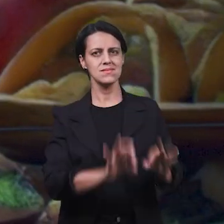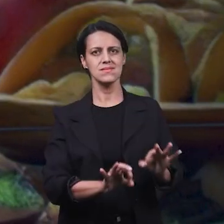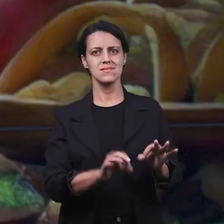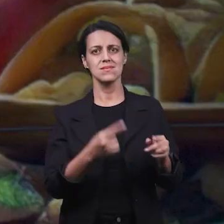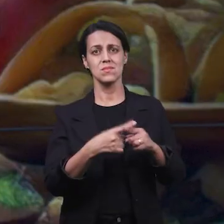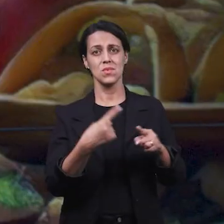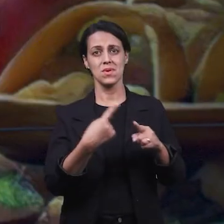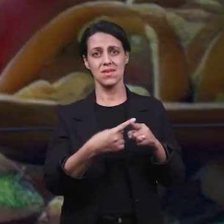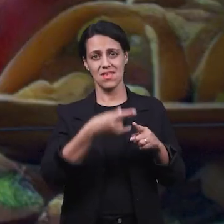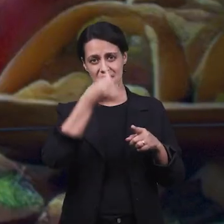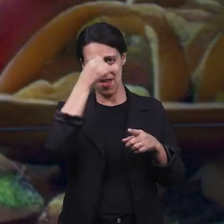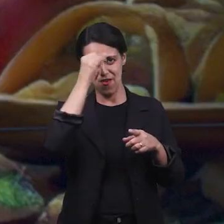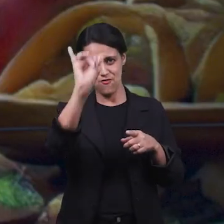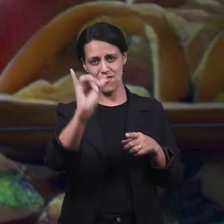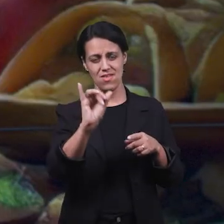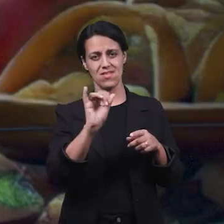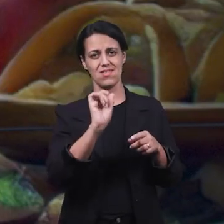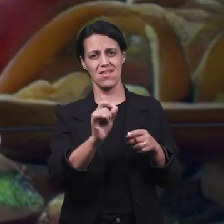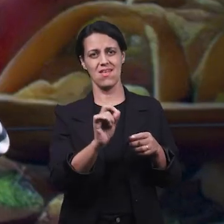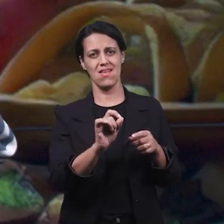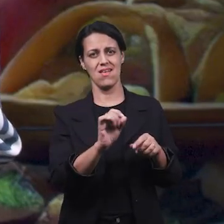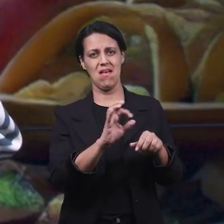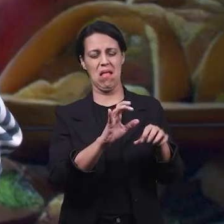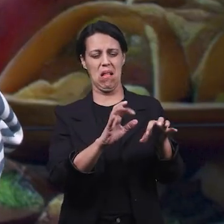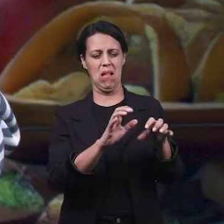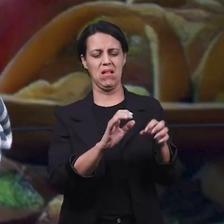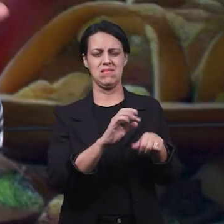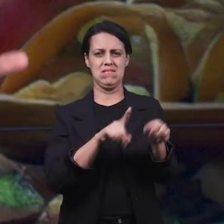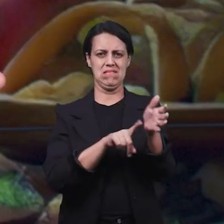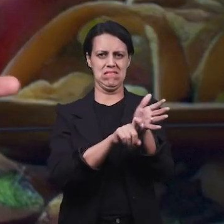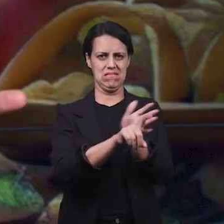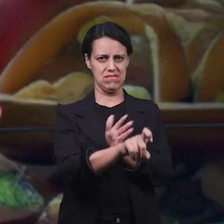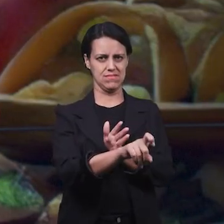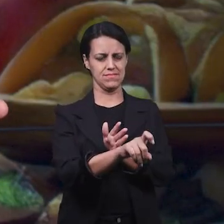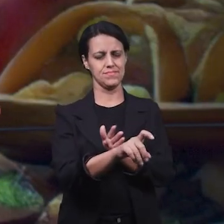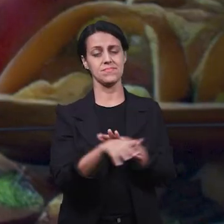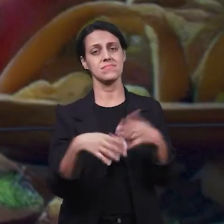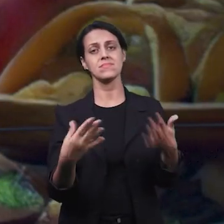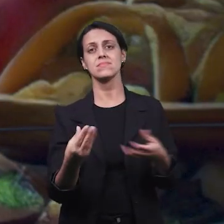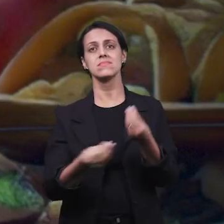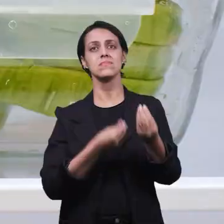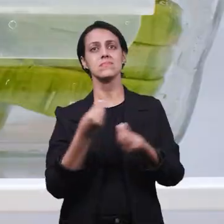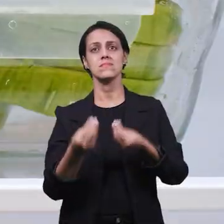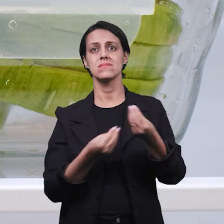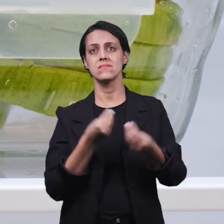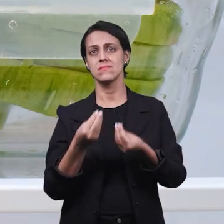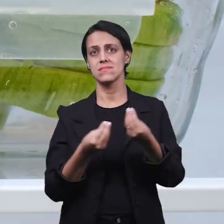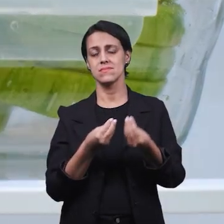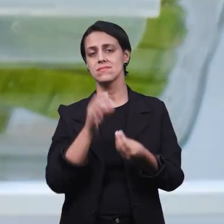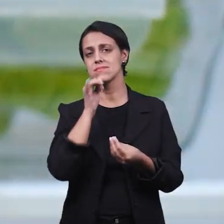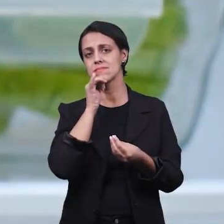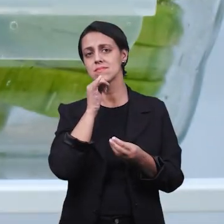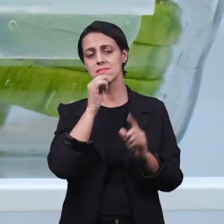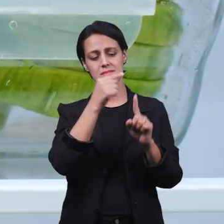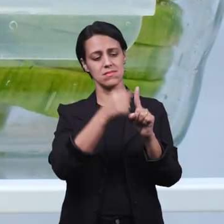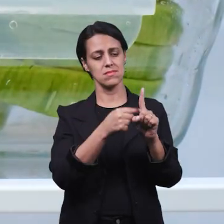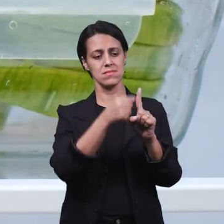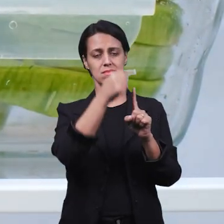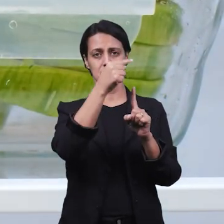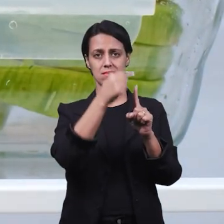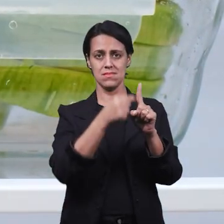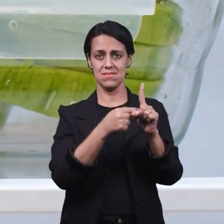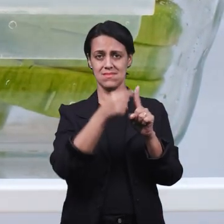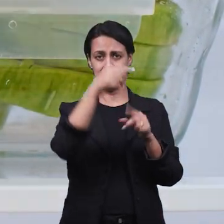de contaminação por micro-organismos. Então, como guardar na geladeira? A variação de temperatura